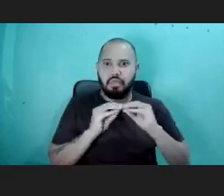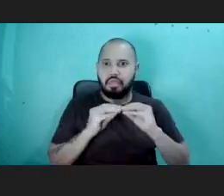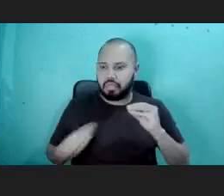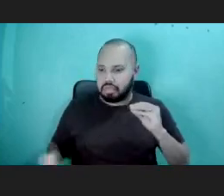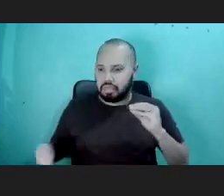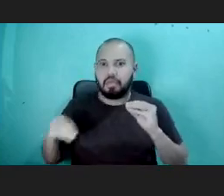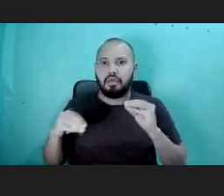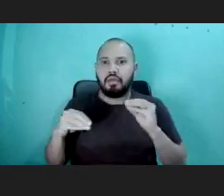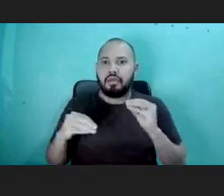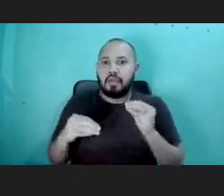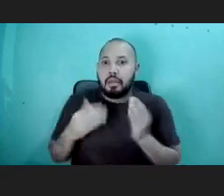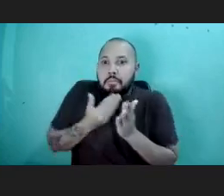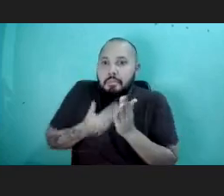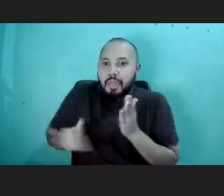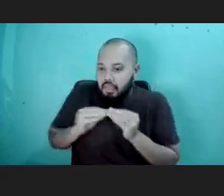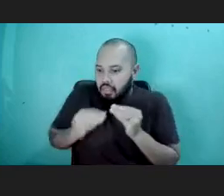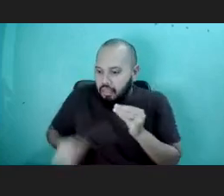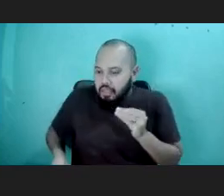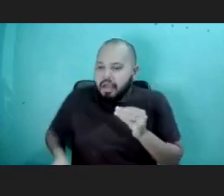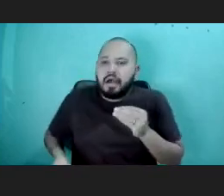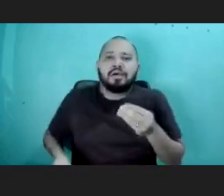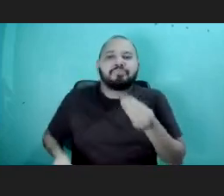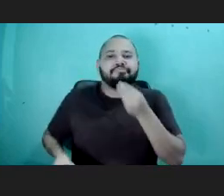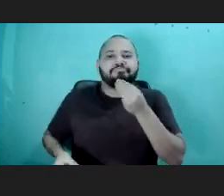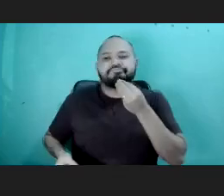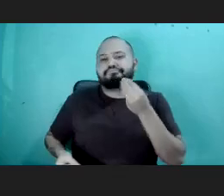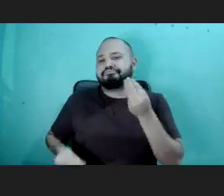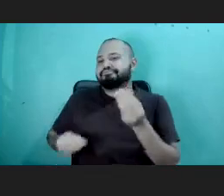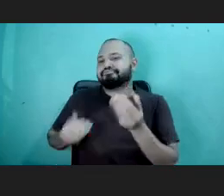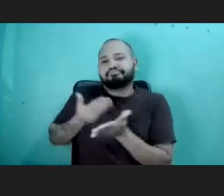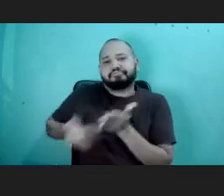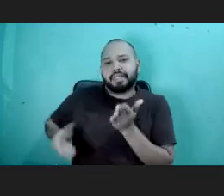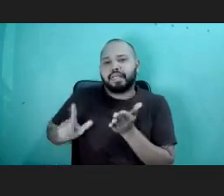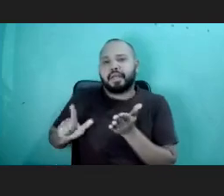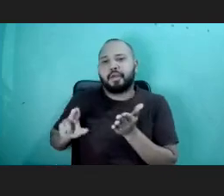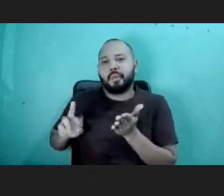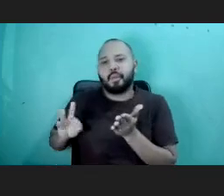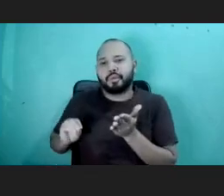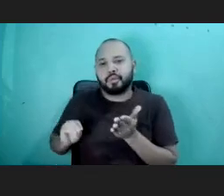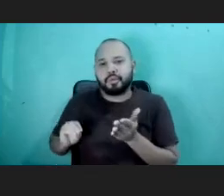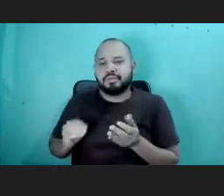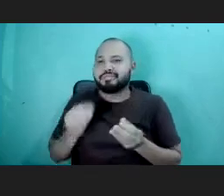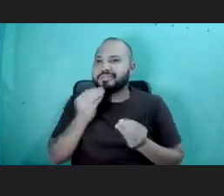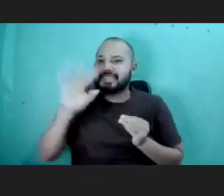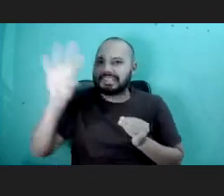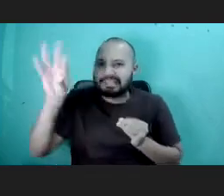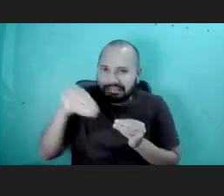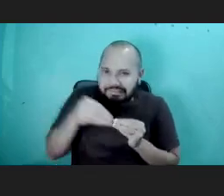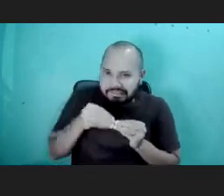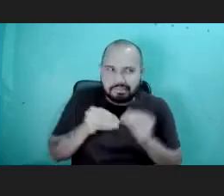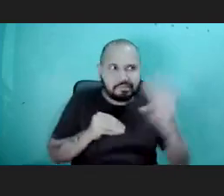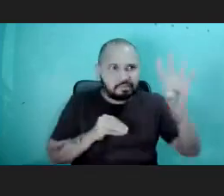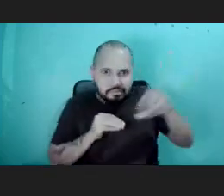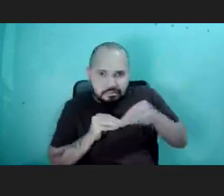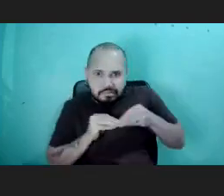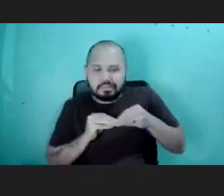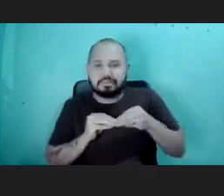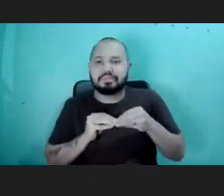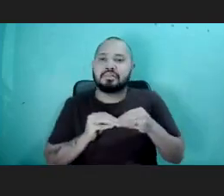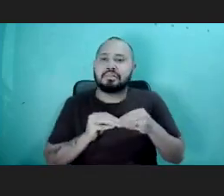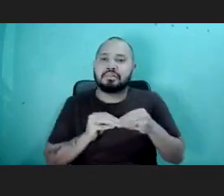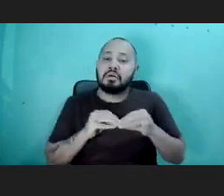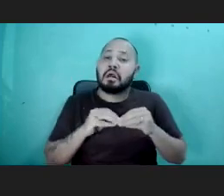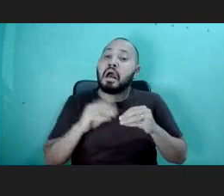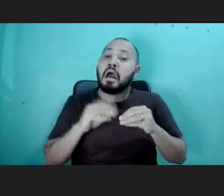sempre uma pecinha que me cabe. Então, eu tiro uma peça de mim e eu coloco outra, enfim, né? Ou não também. Às vezes a gente